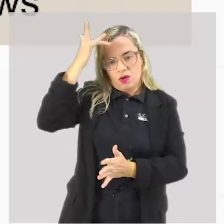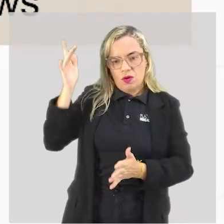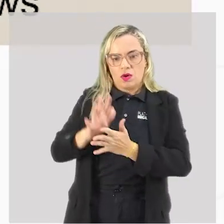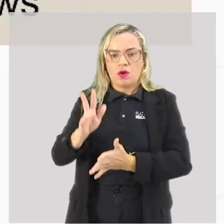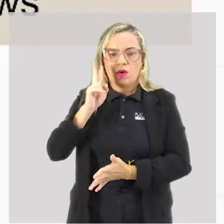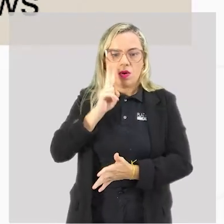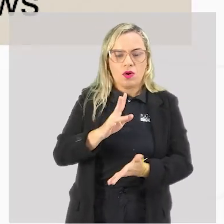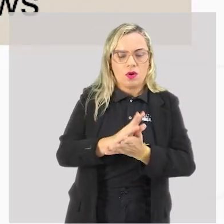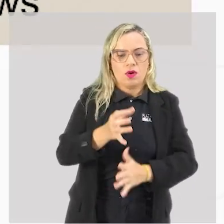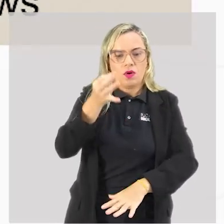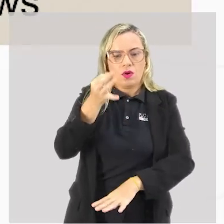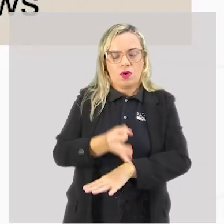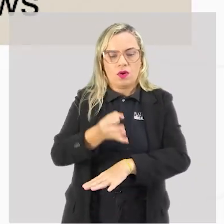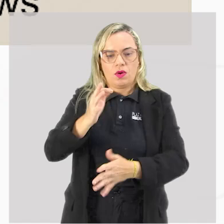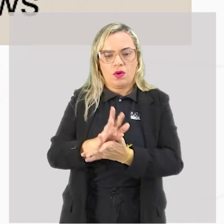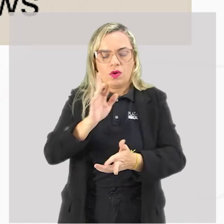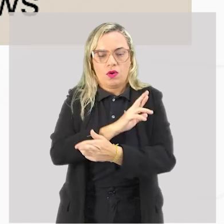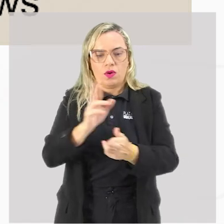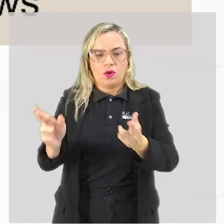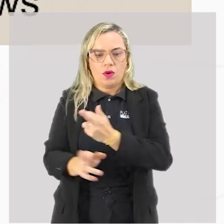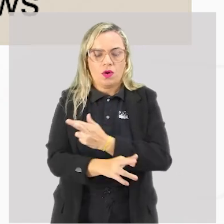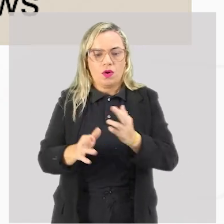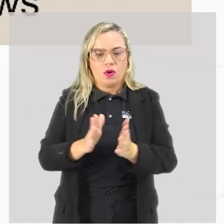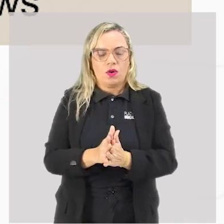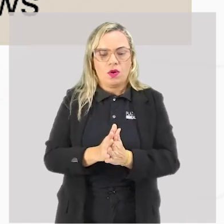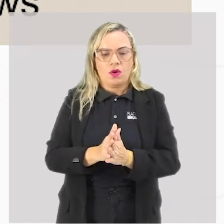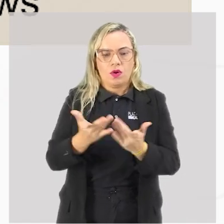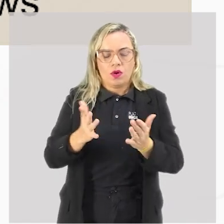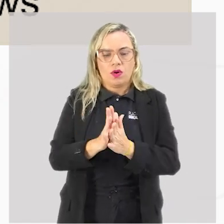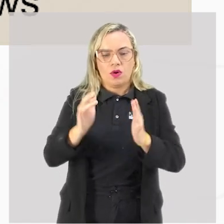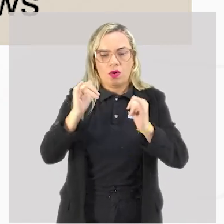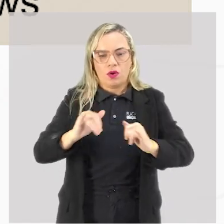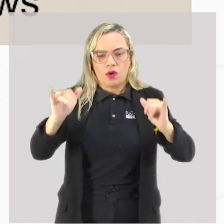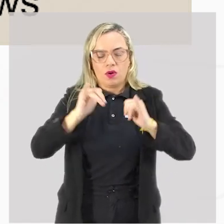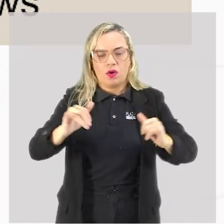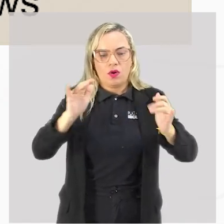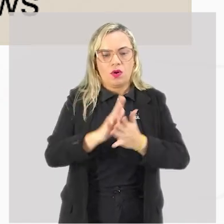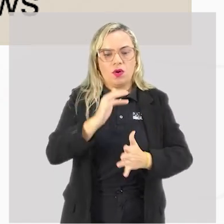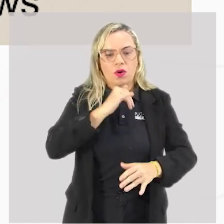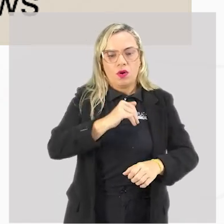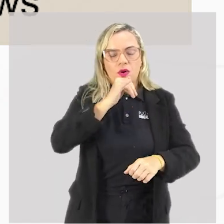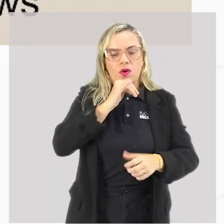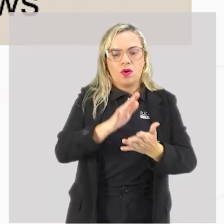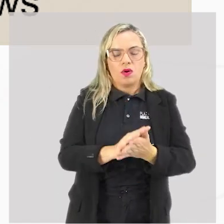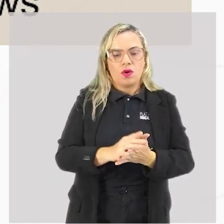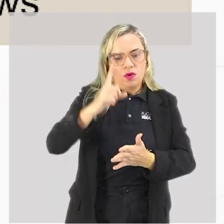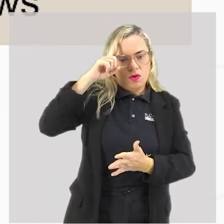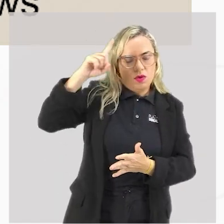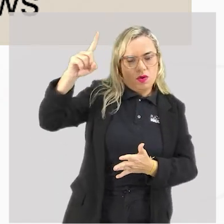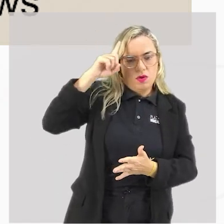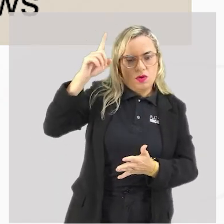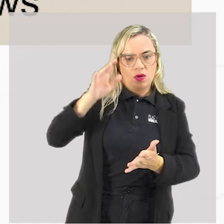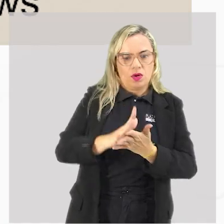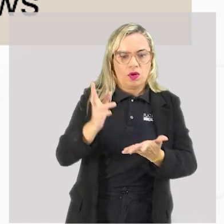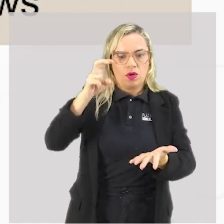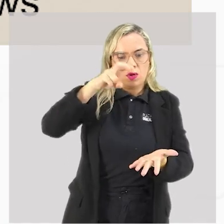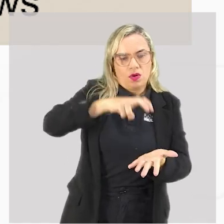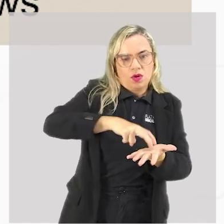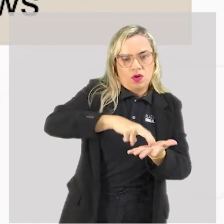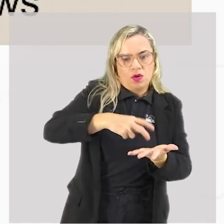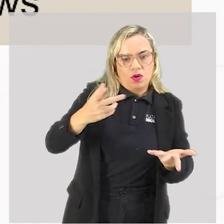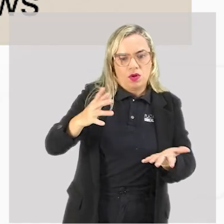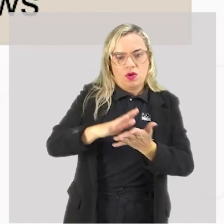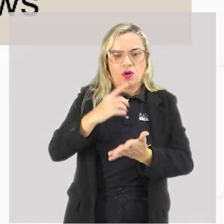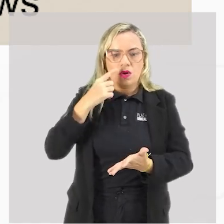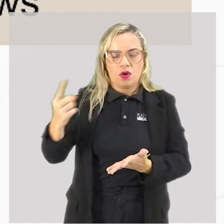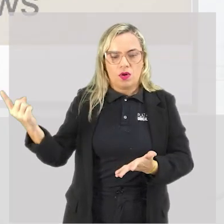assiste nesses horários e em relação aos conteúdos. Então, por exemplo, os programas da manhã, eles eram muito associados com programas